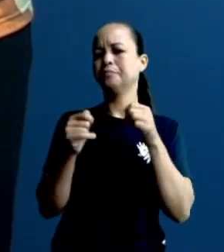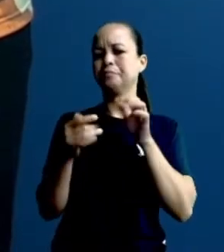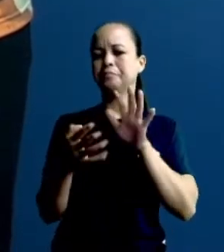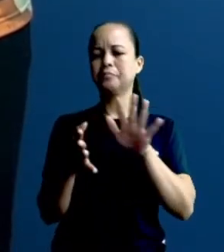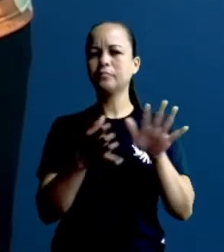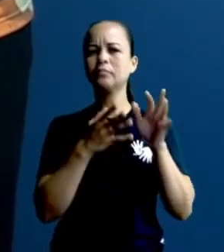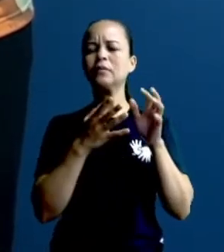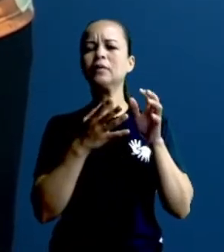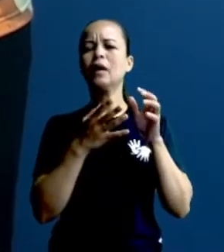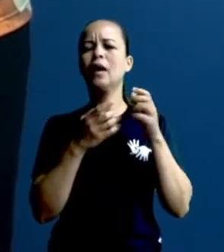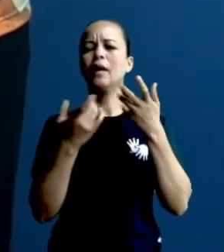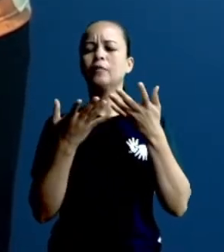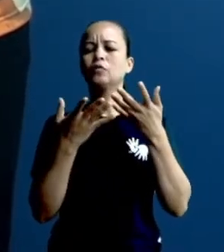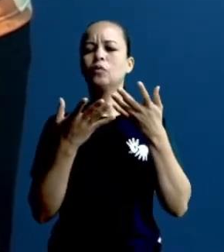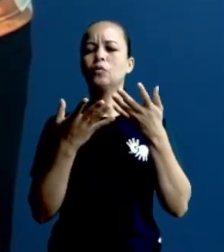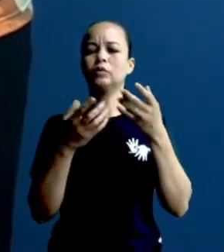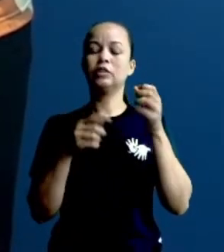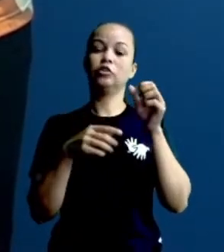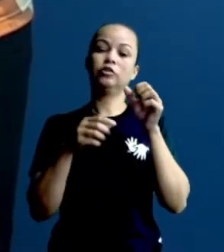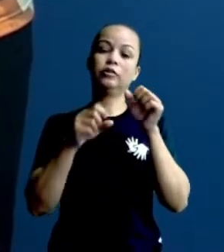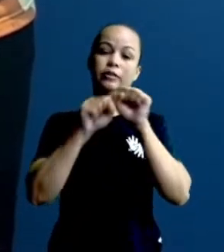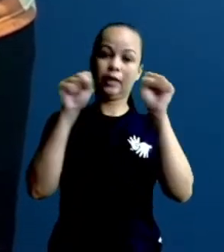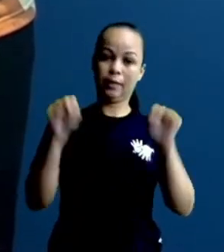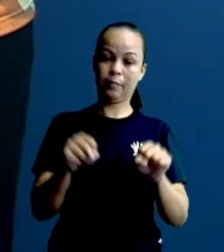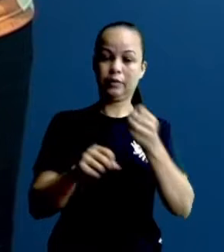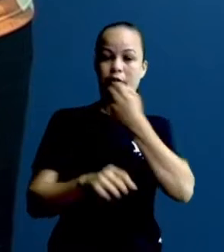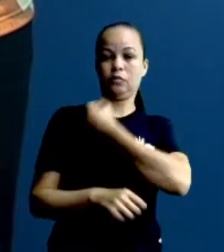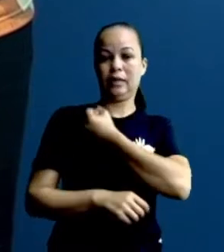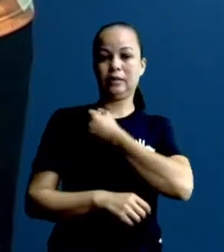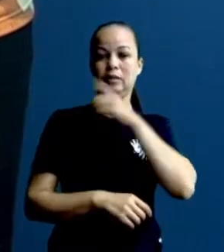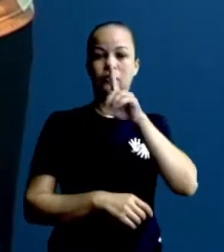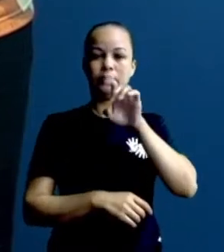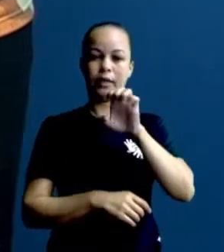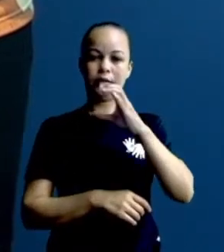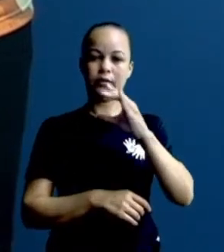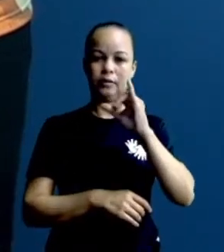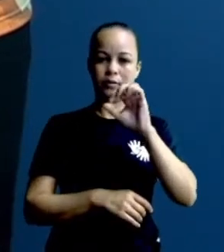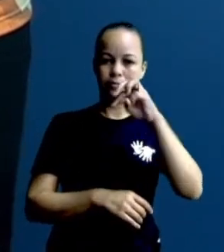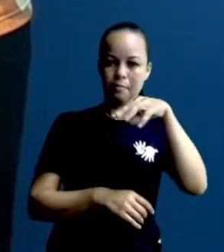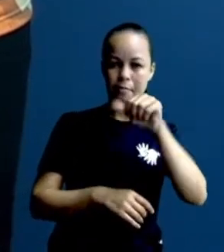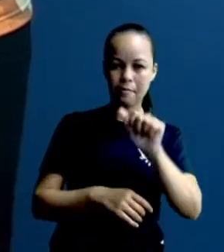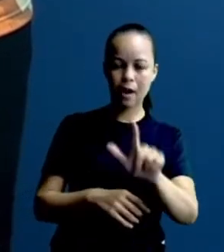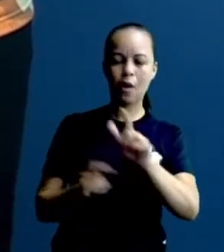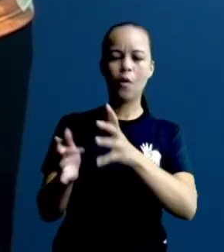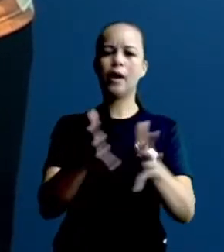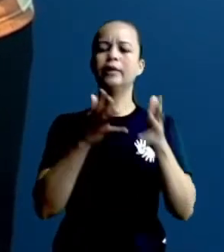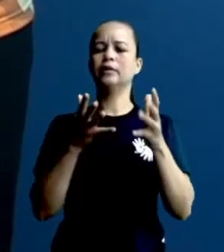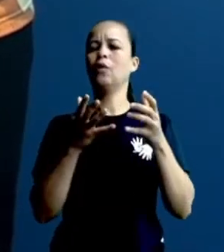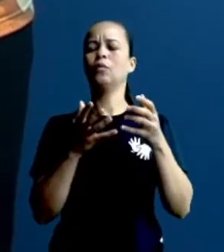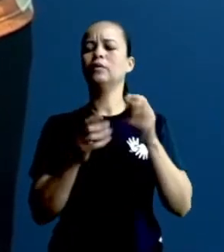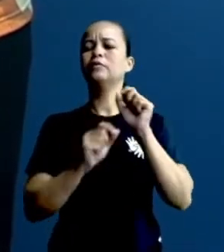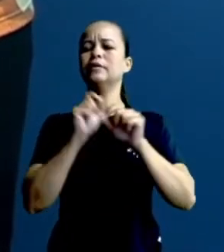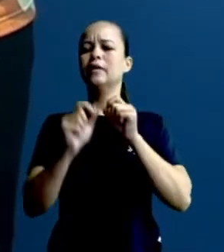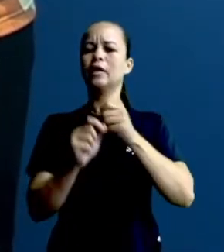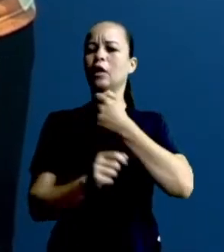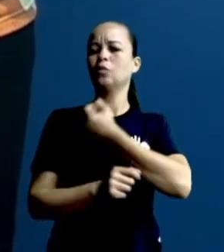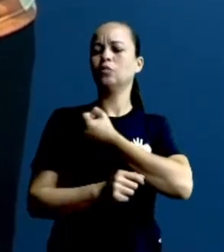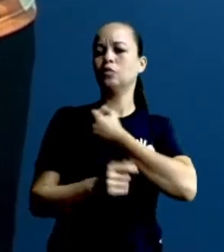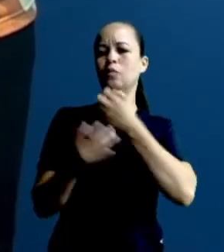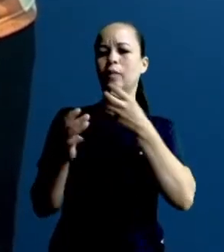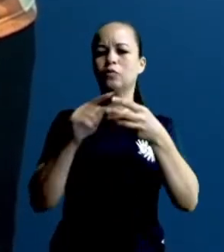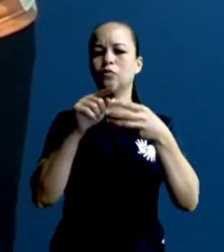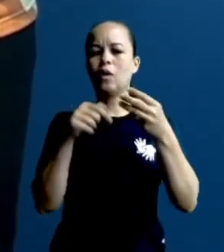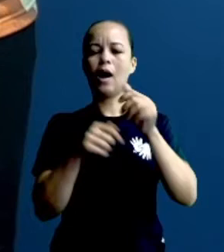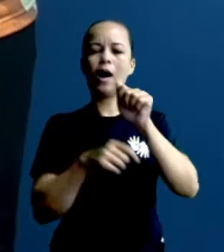do sistema de numeração decimal e lembrar quem são os números com 3 algarismos. Um algarismo seriam os números que representam